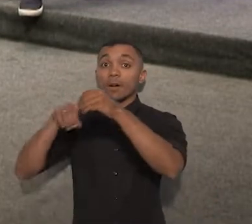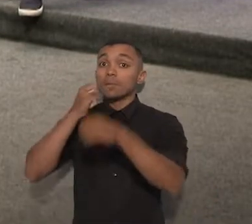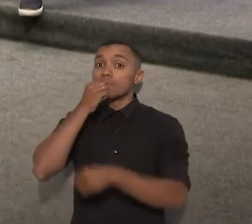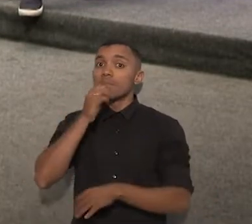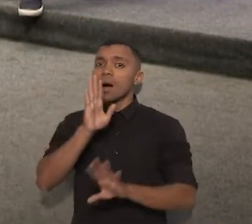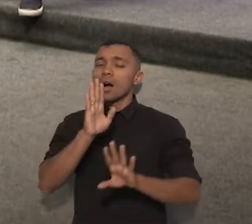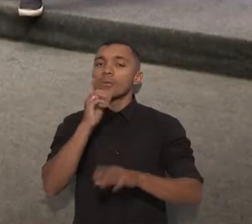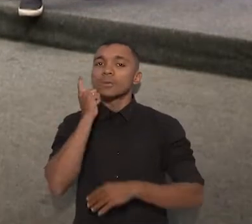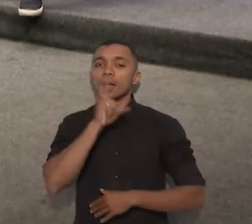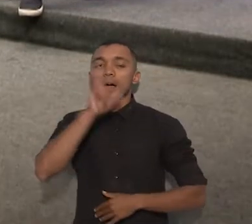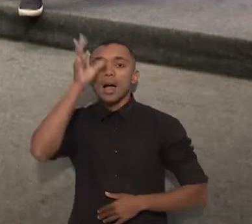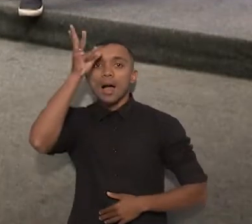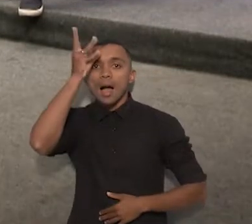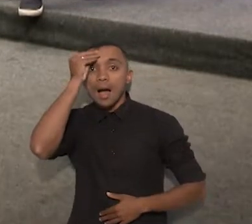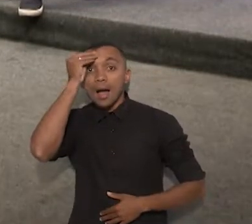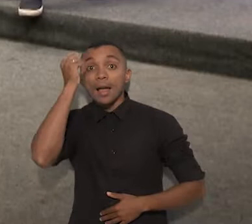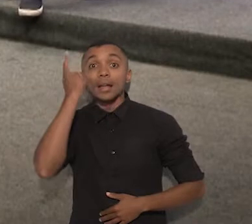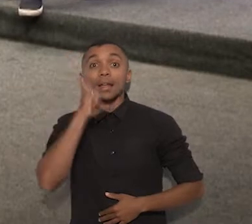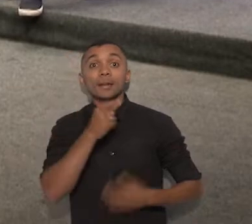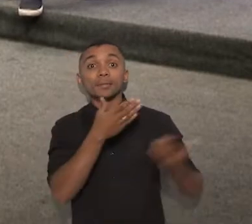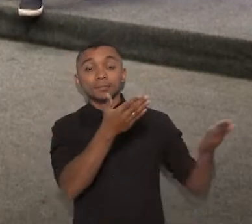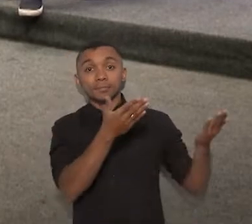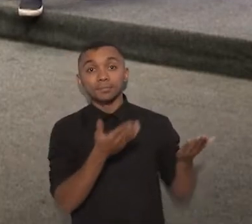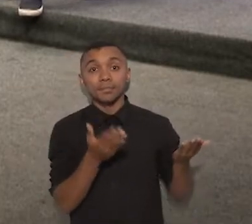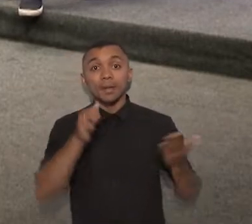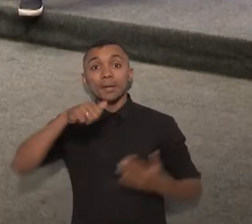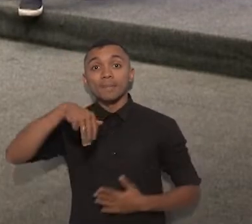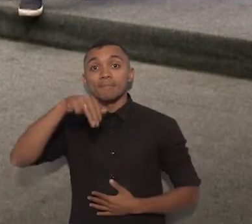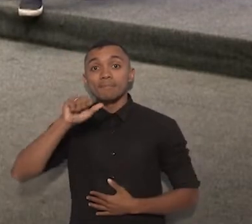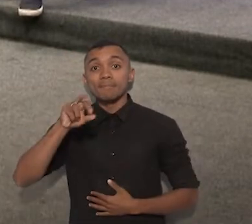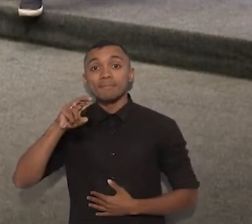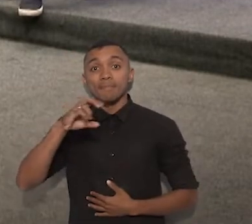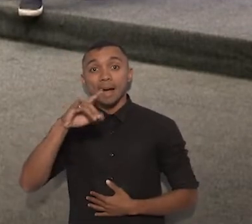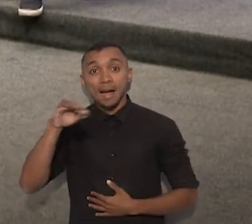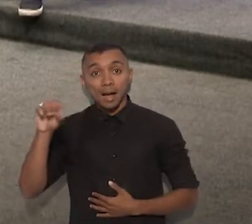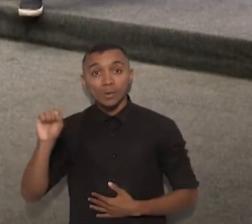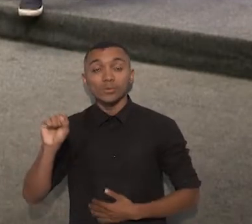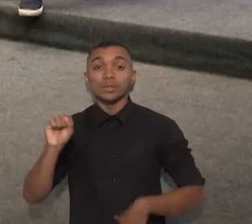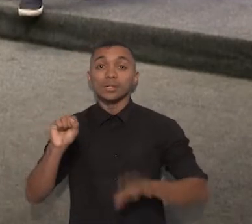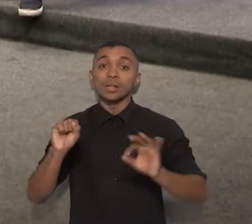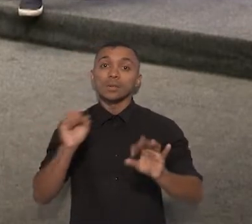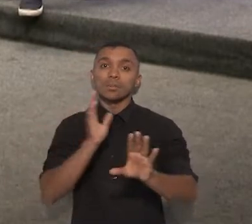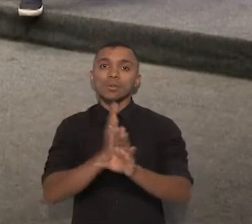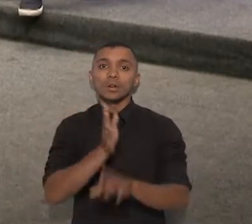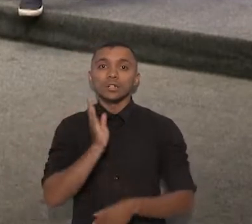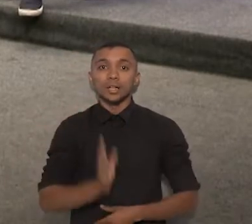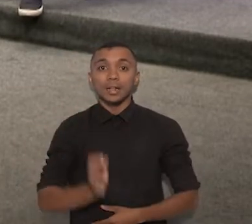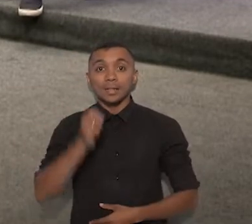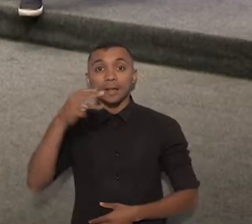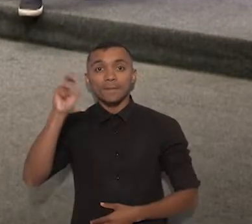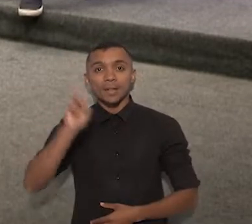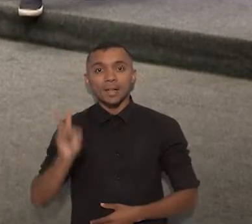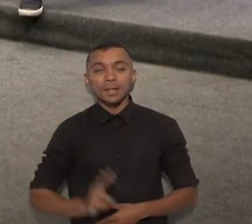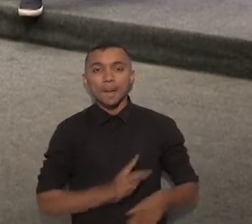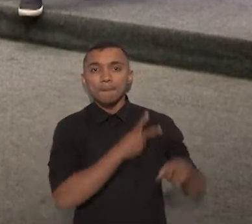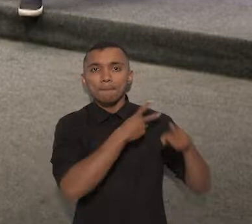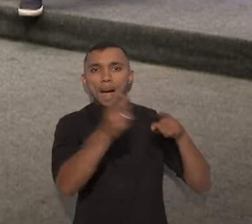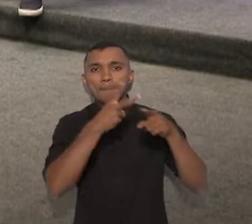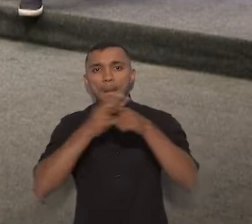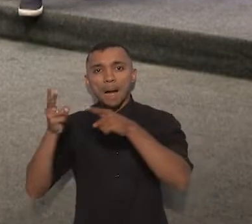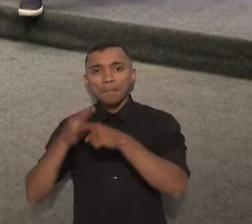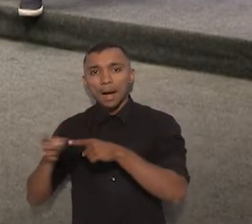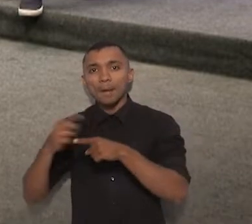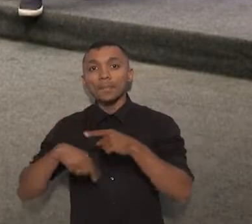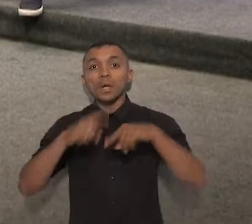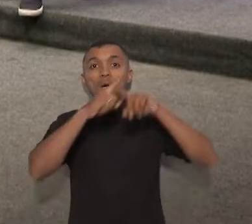mais tranquilidade para o trabalho do Marquinhos Santos ao longo da temporada, principalmente porque é a terceira vitória em casa, né? Venceu na Sula, venceu